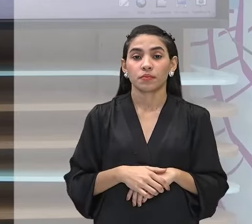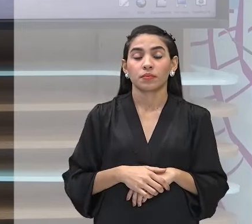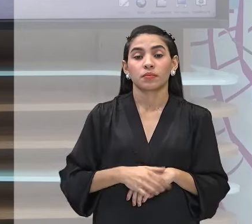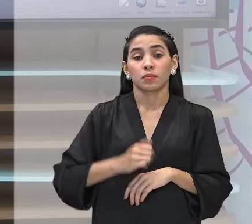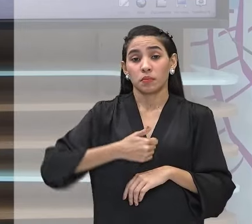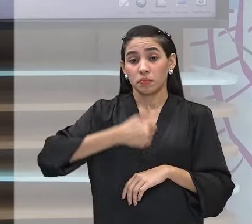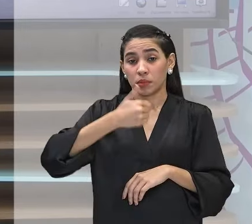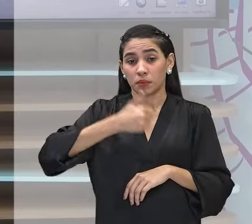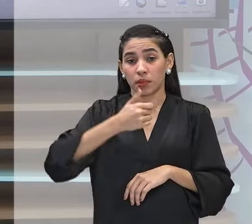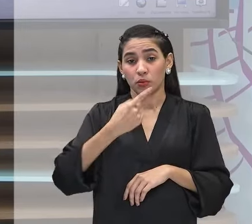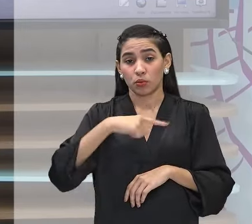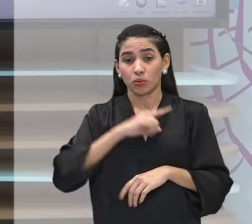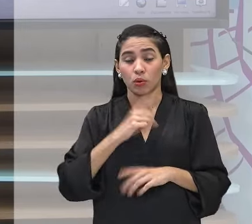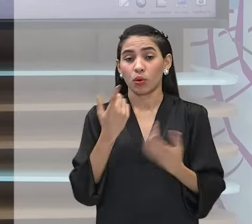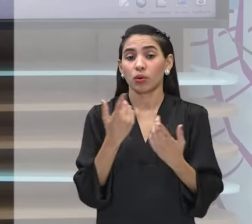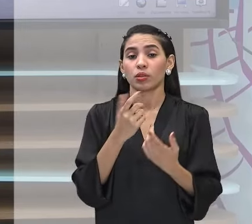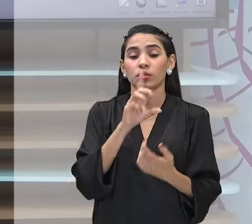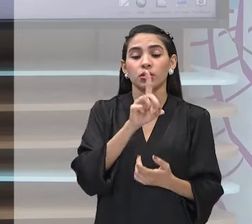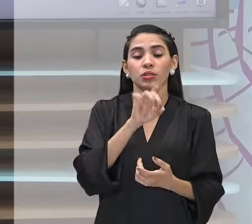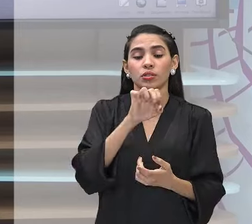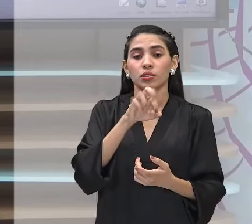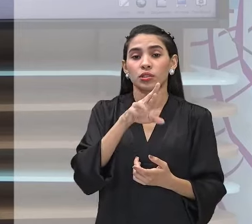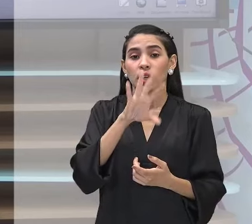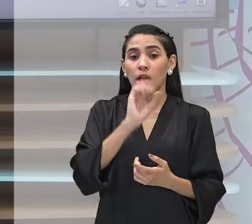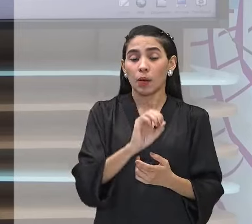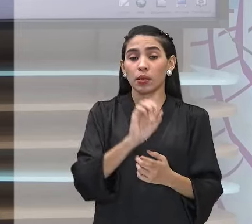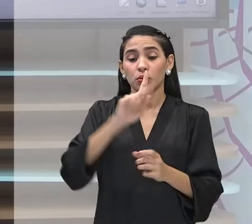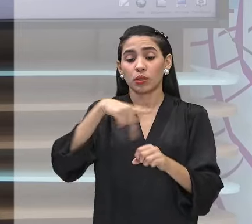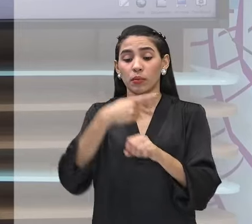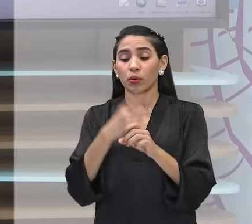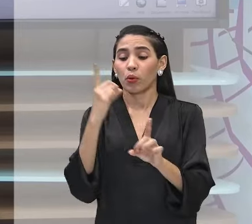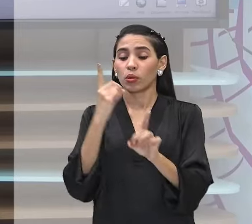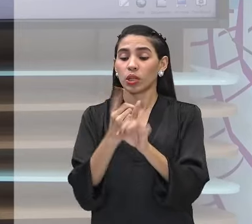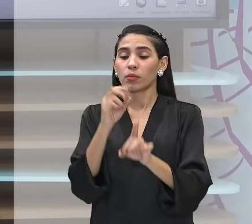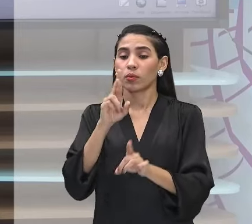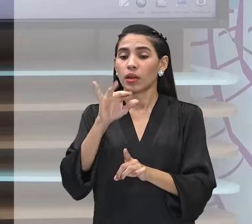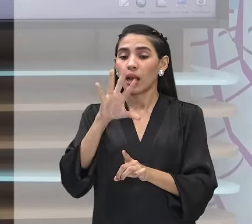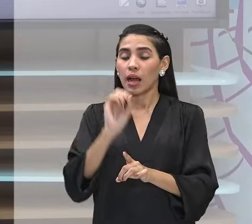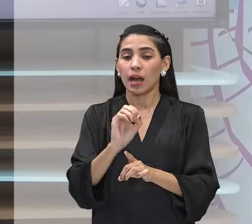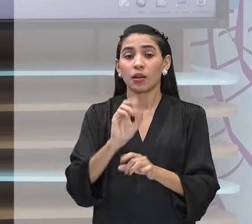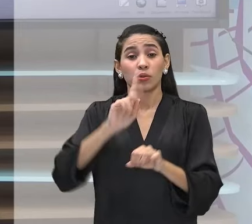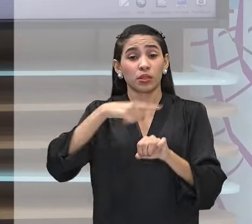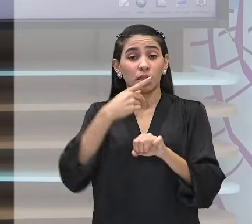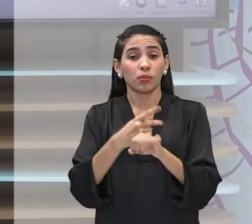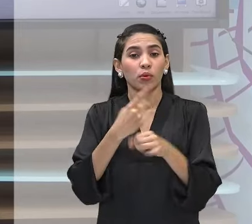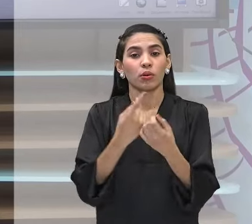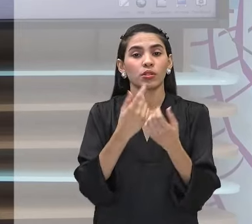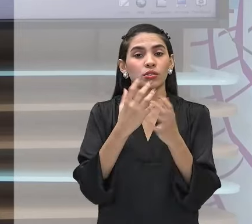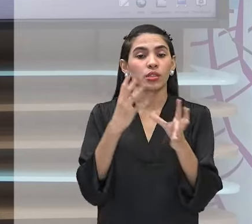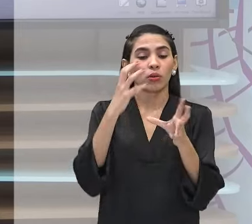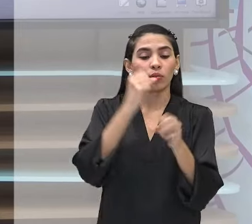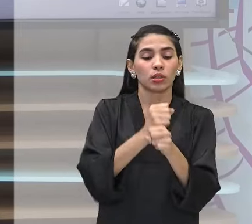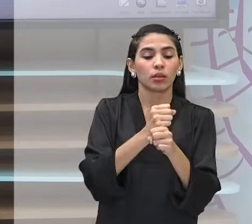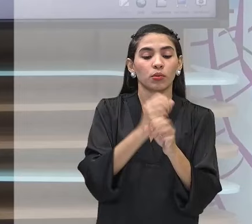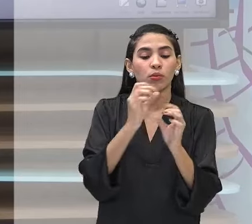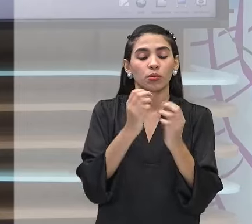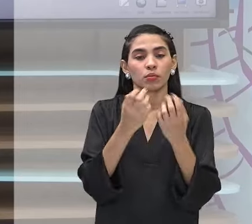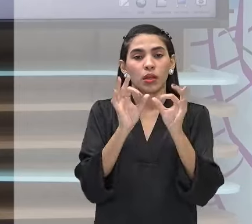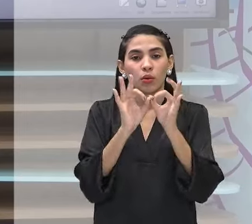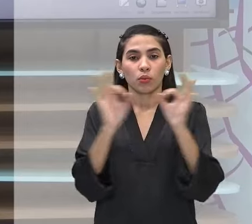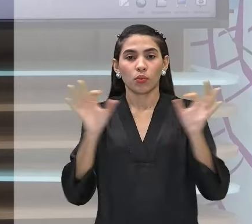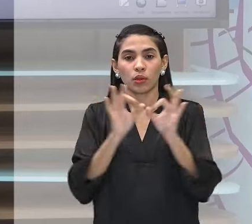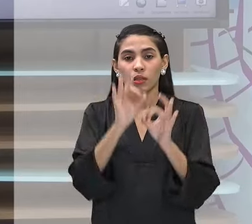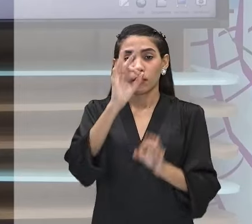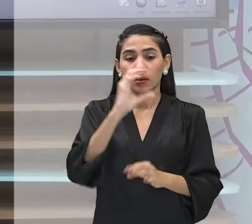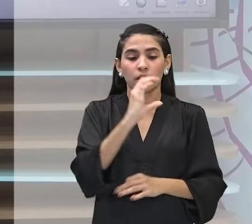diâmetro encontramos o raio né fomos saber o tamanho dessa roda gigante que é o seu comprimento